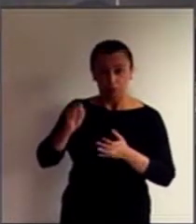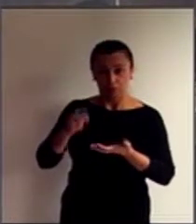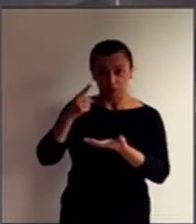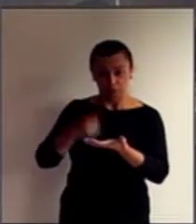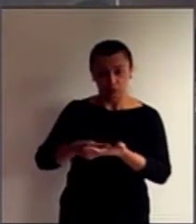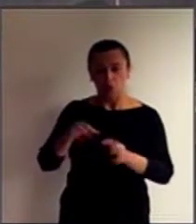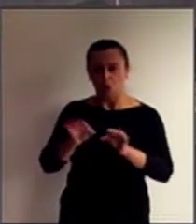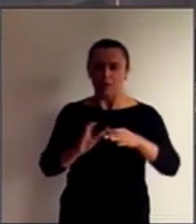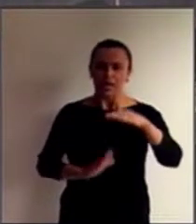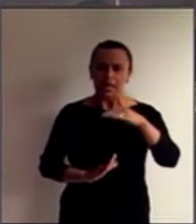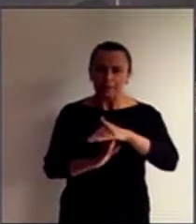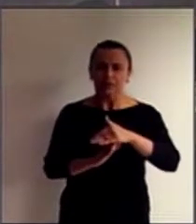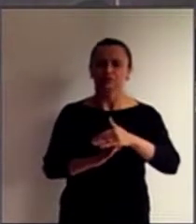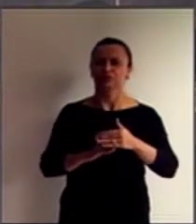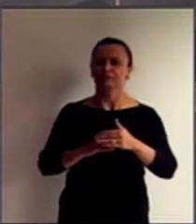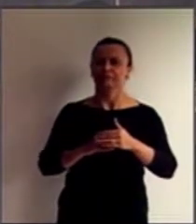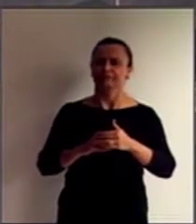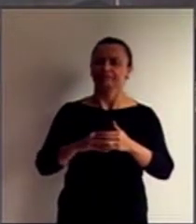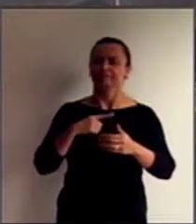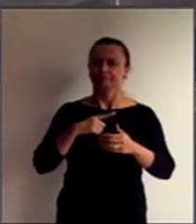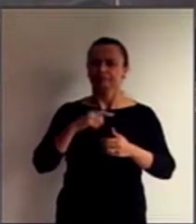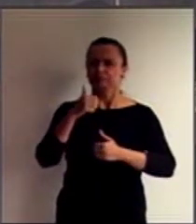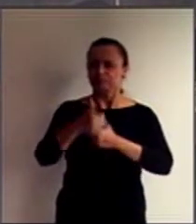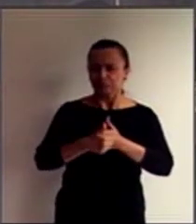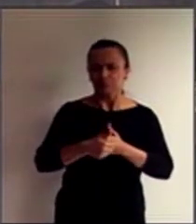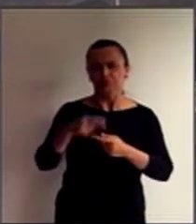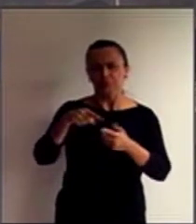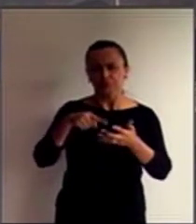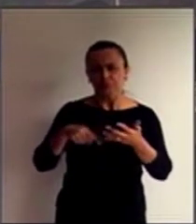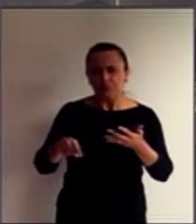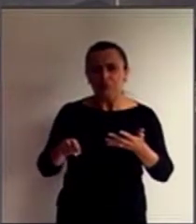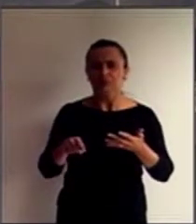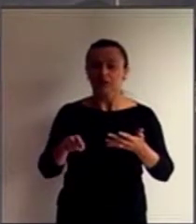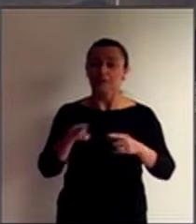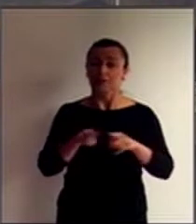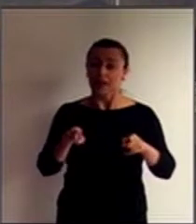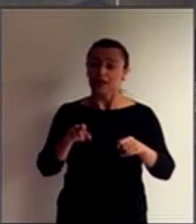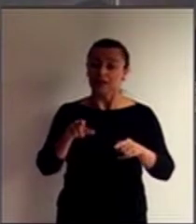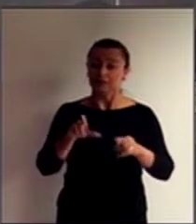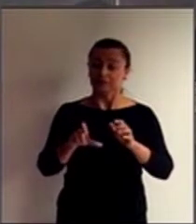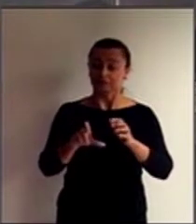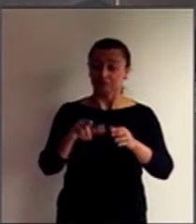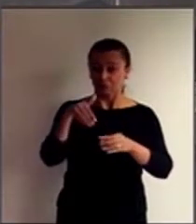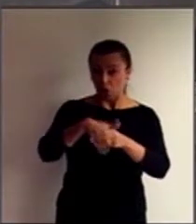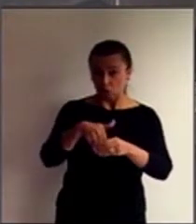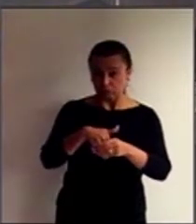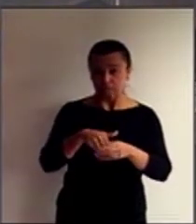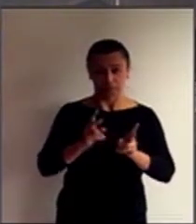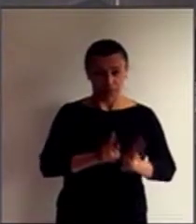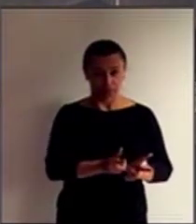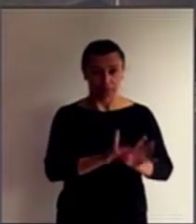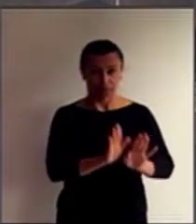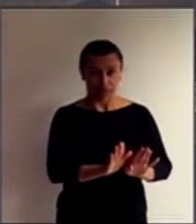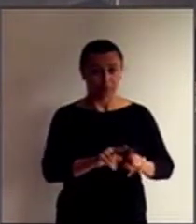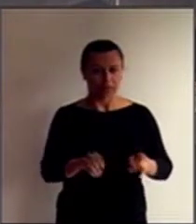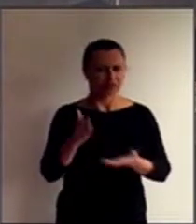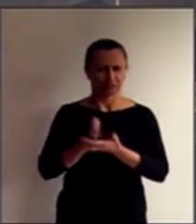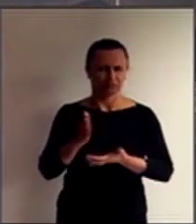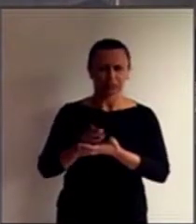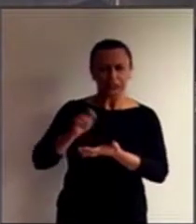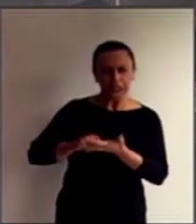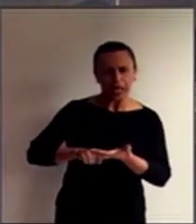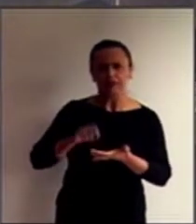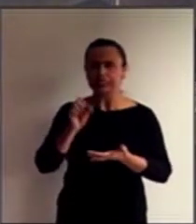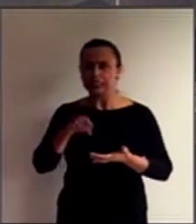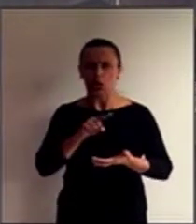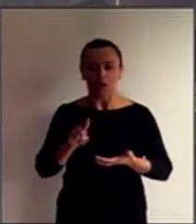da interdição, que o direito dever de voto fica mantido. Entretanto, independente dessa declaração expressa, está